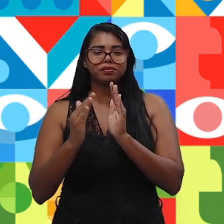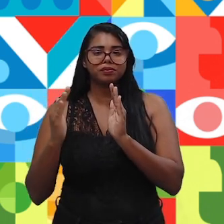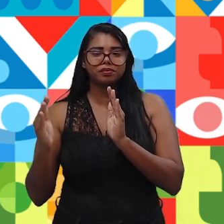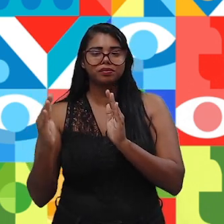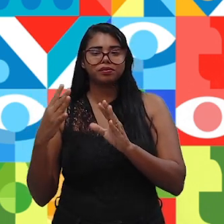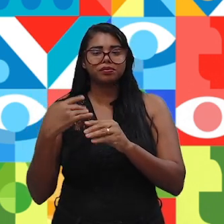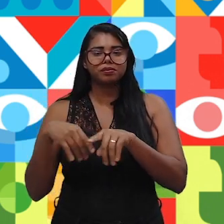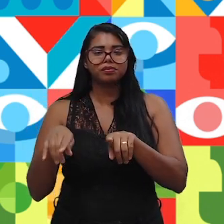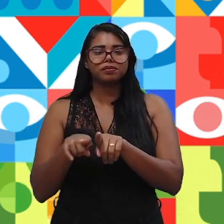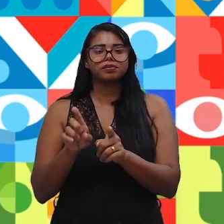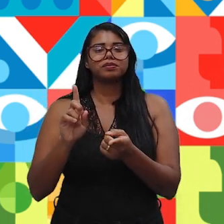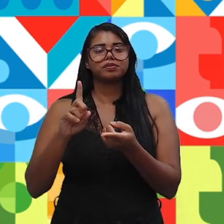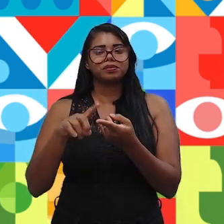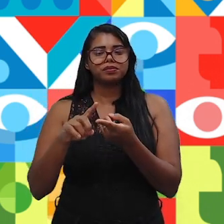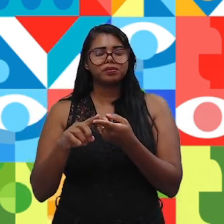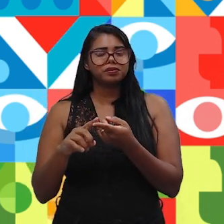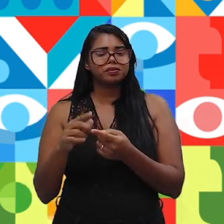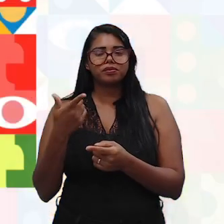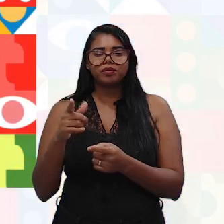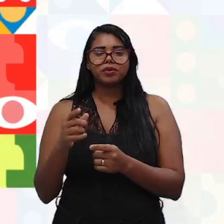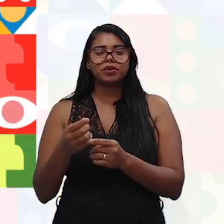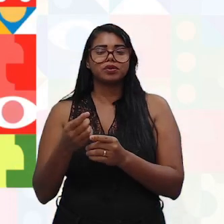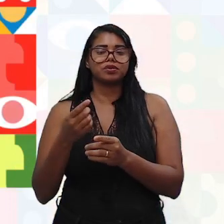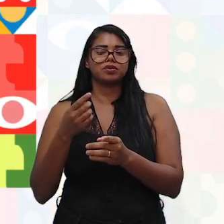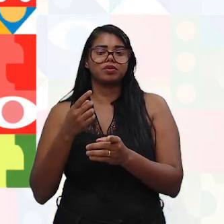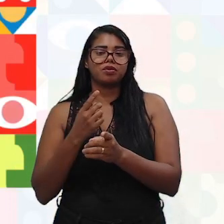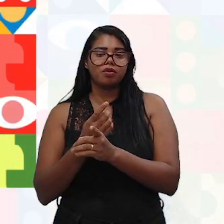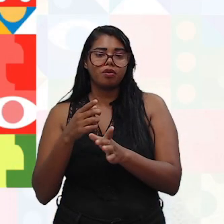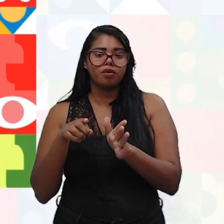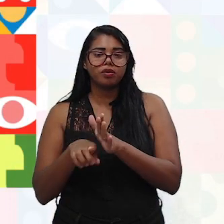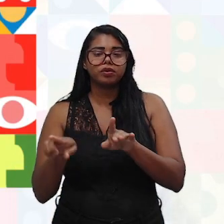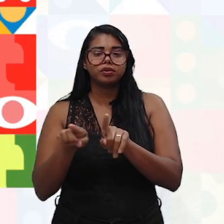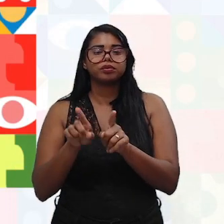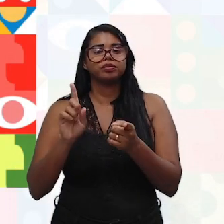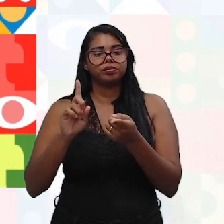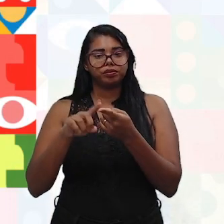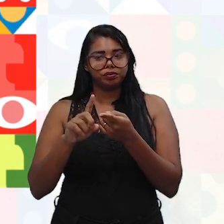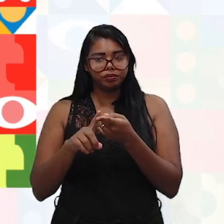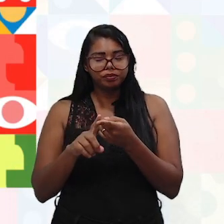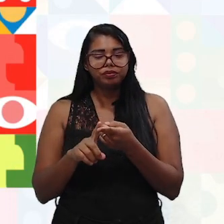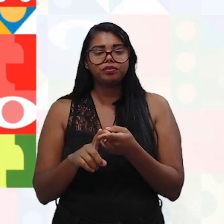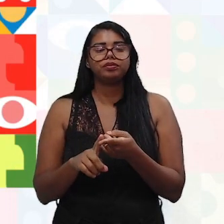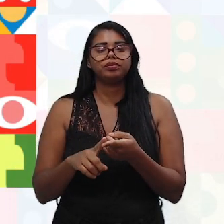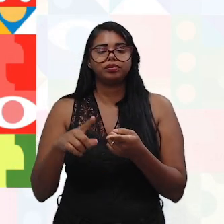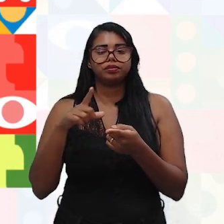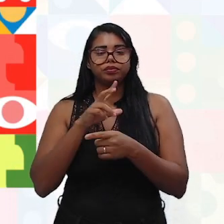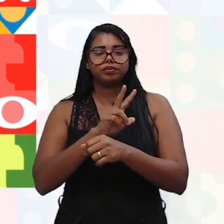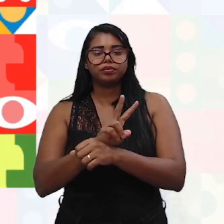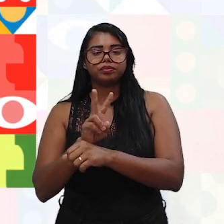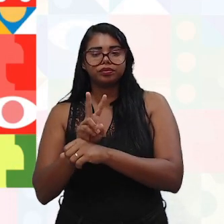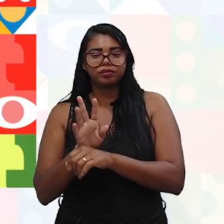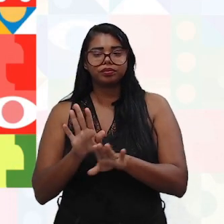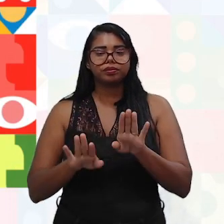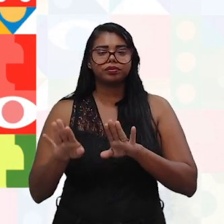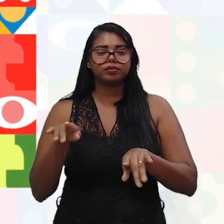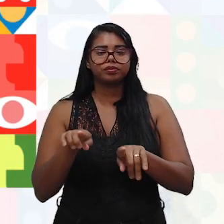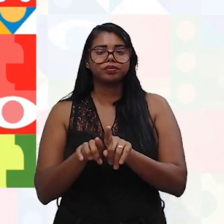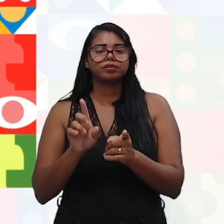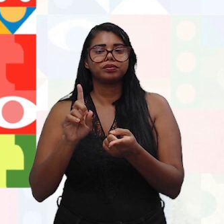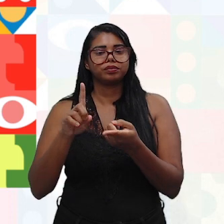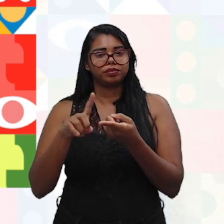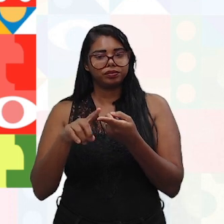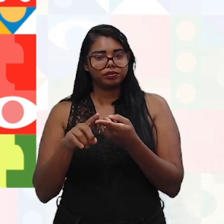com isso. E não só um diagnóstico geral do acervo, vai ter também um diagnóstico de preservação, um